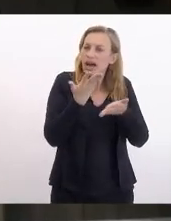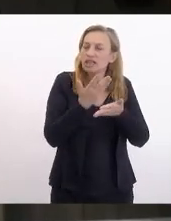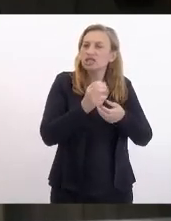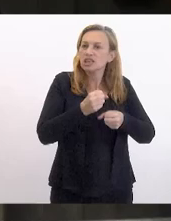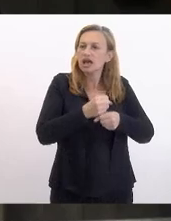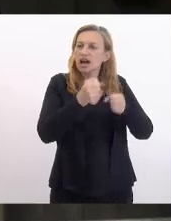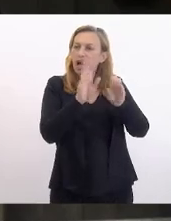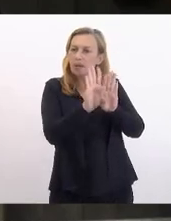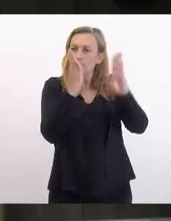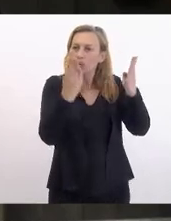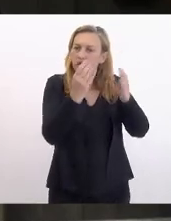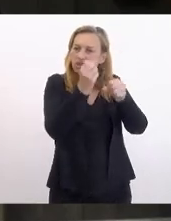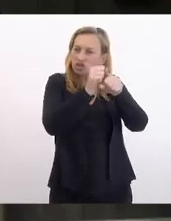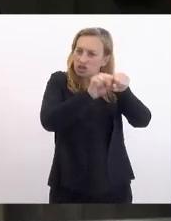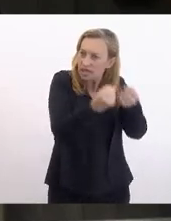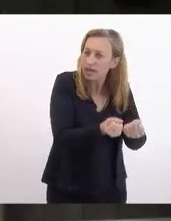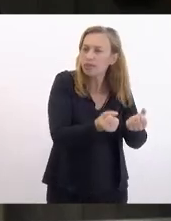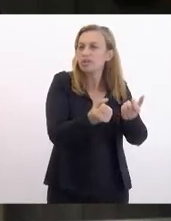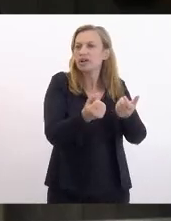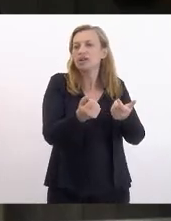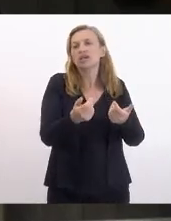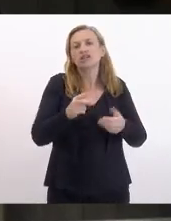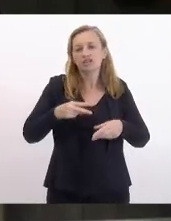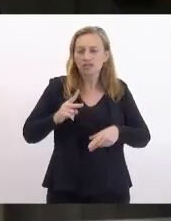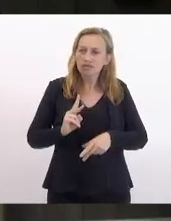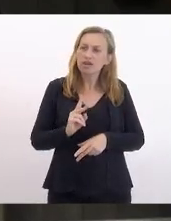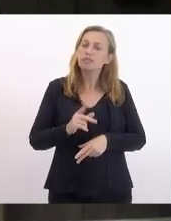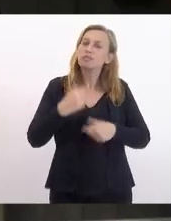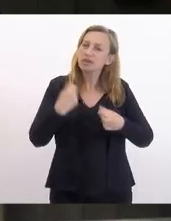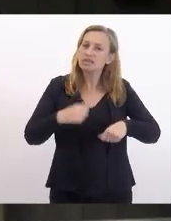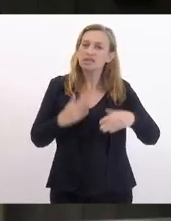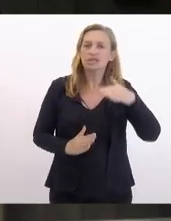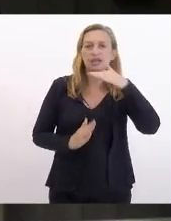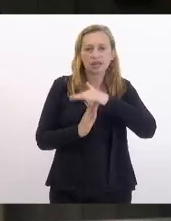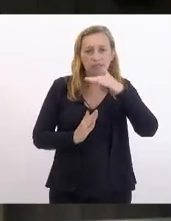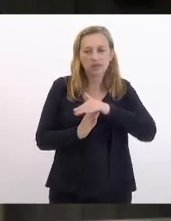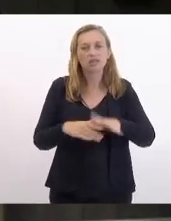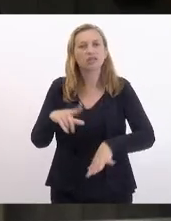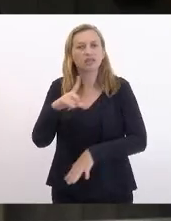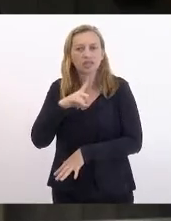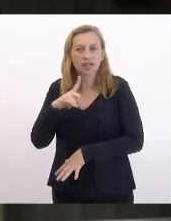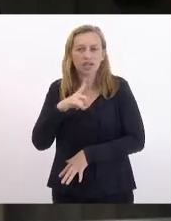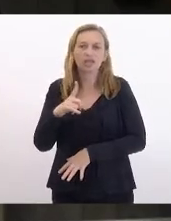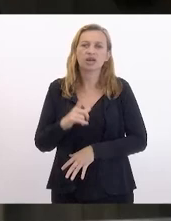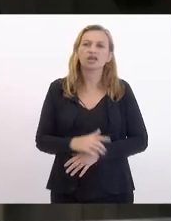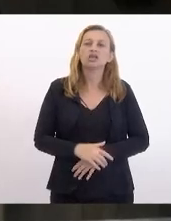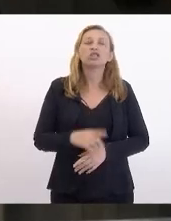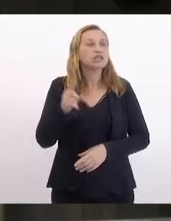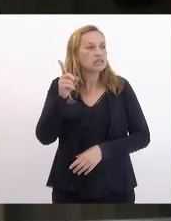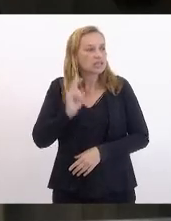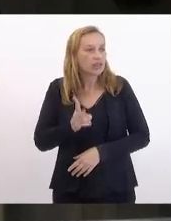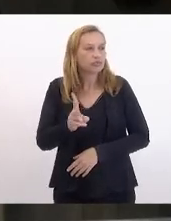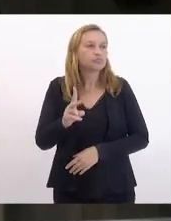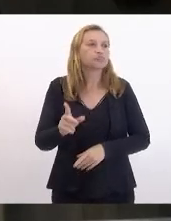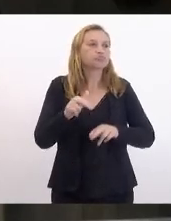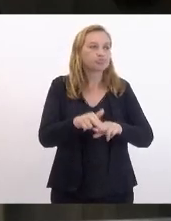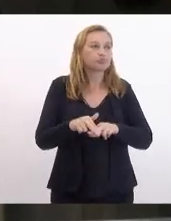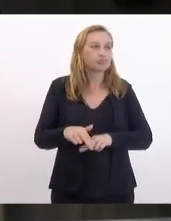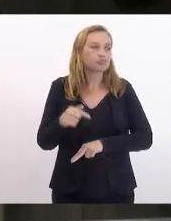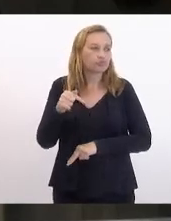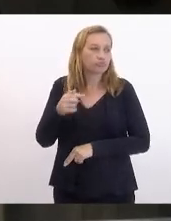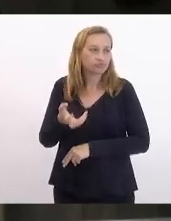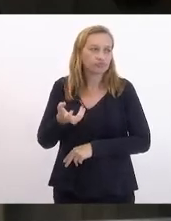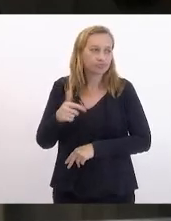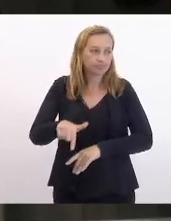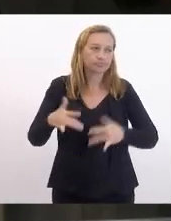sua família vai vai avançando e a gente precisa colocar limites colocar balizas e parâmetros o tempo todo então que ela aqui